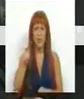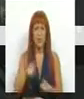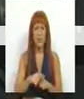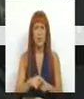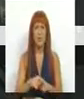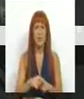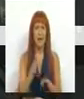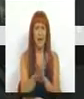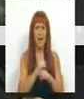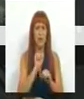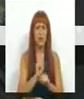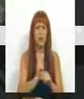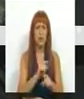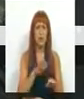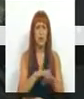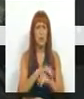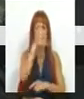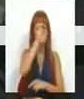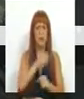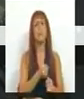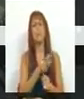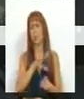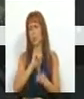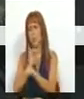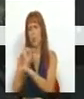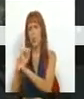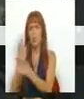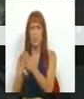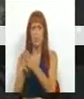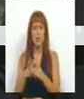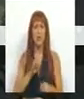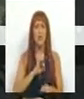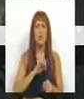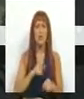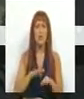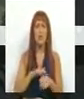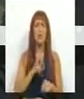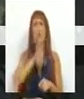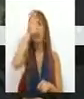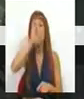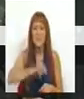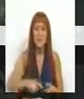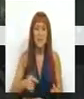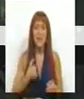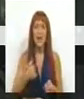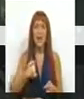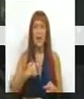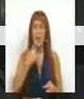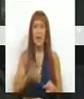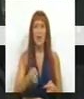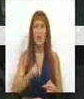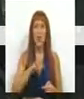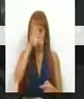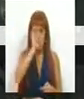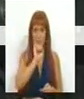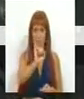os gabinetes dos membros do Governo. Isto é entre outras realidades. Sr. Funcionário Público, Sr. Ministro, não sou eu que o diz, é o